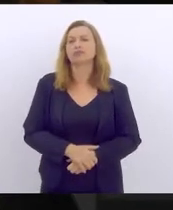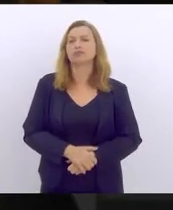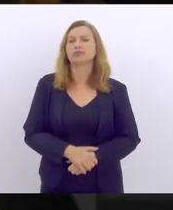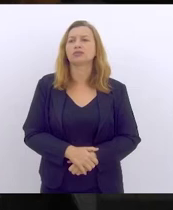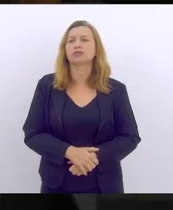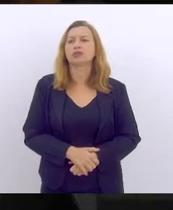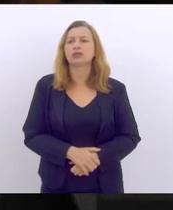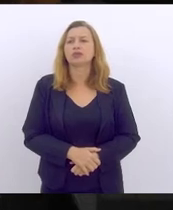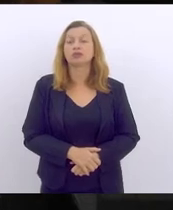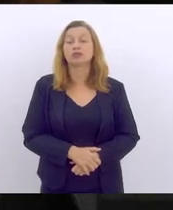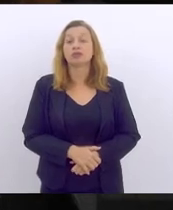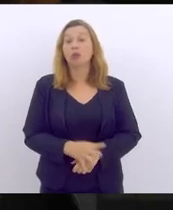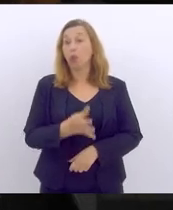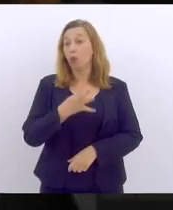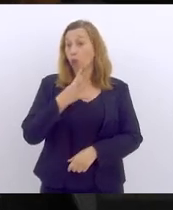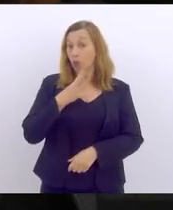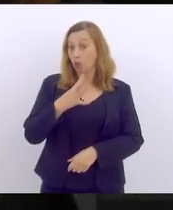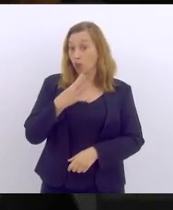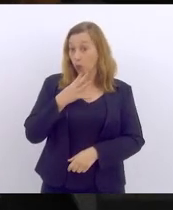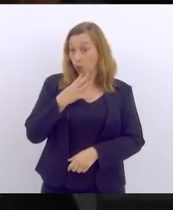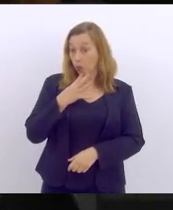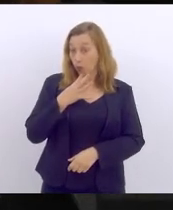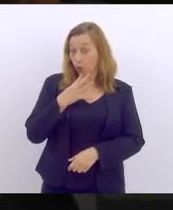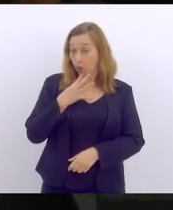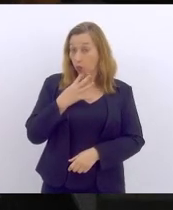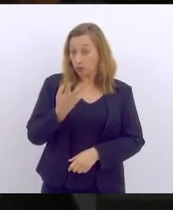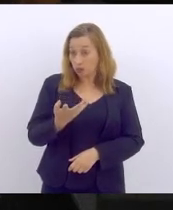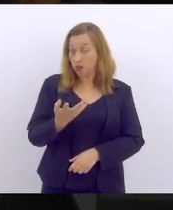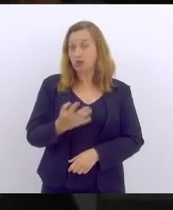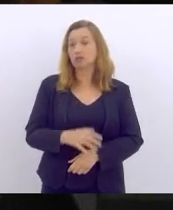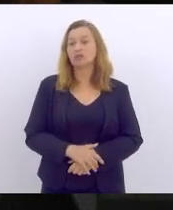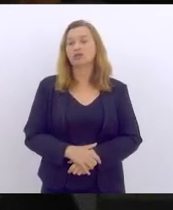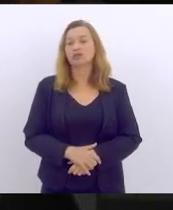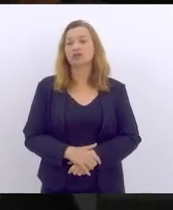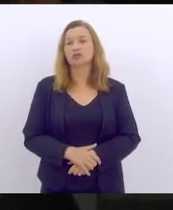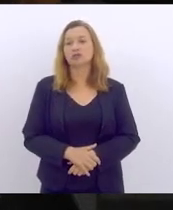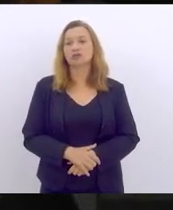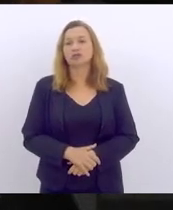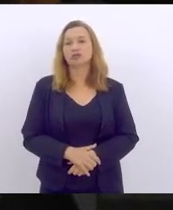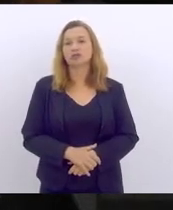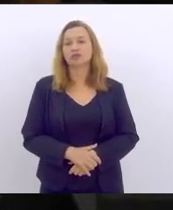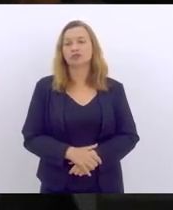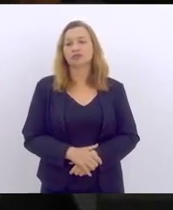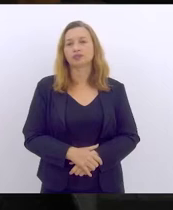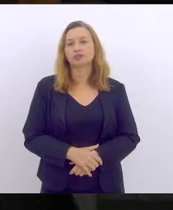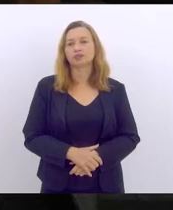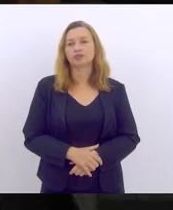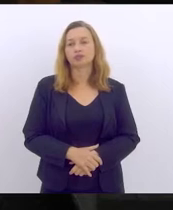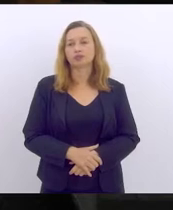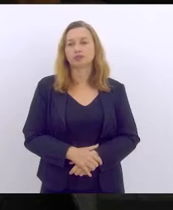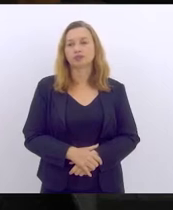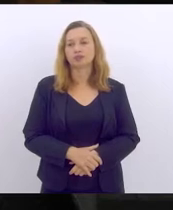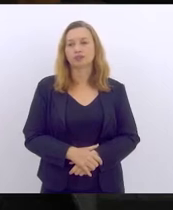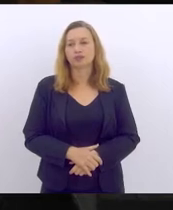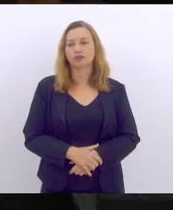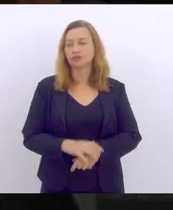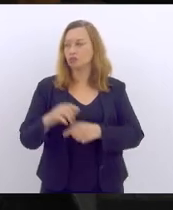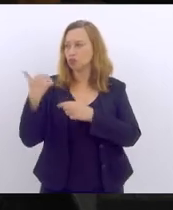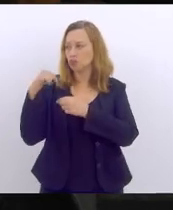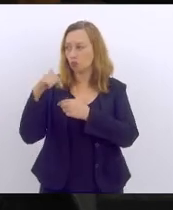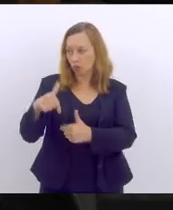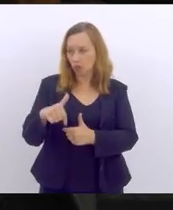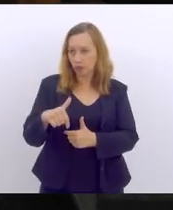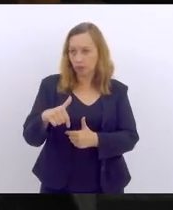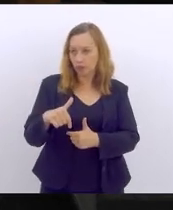passa a ser muito conhecido das forças profundamente conservadoras